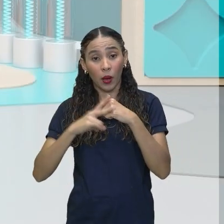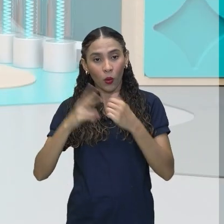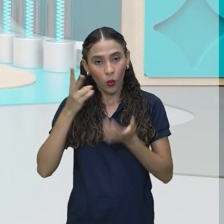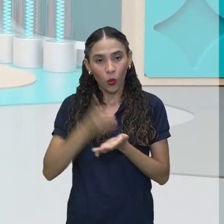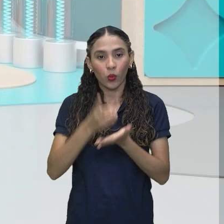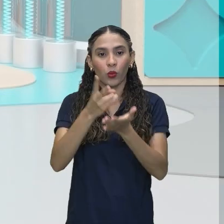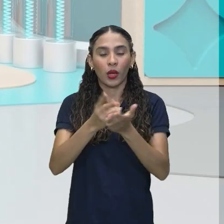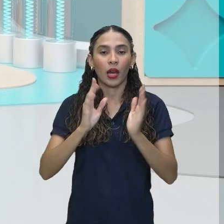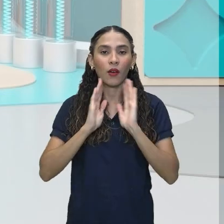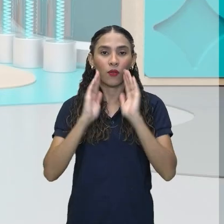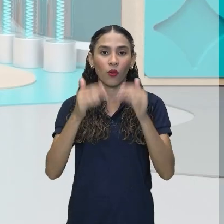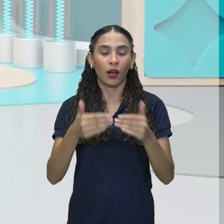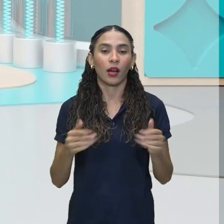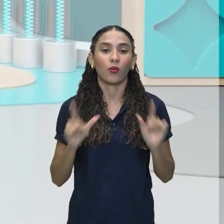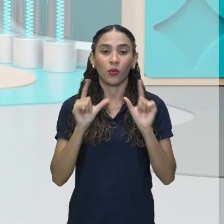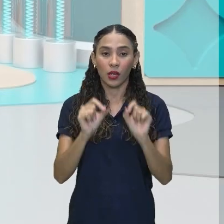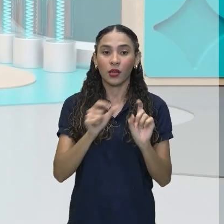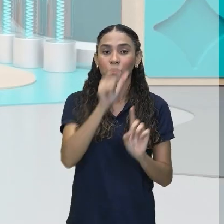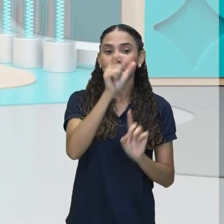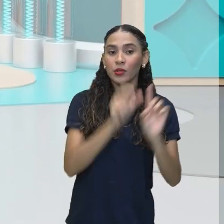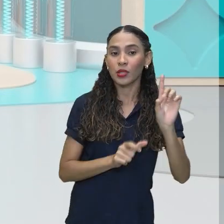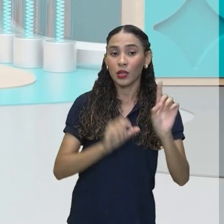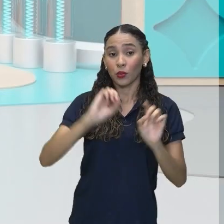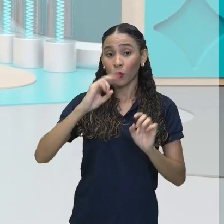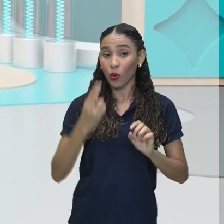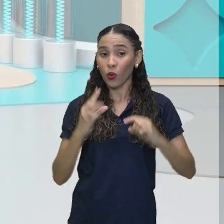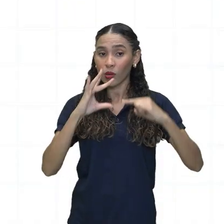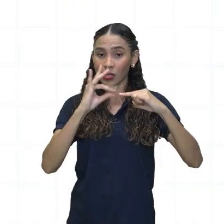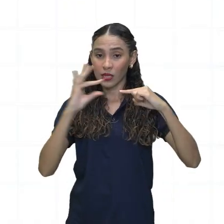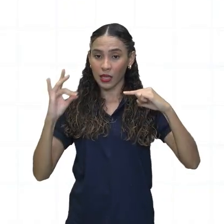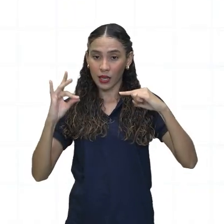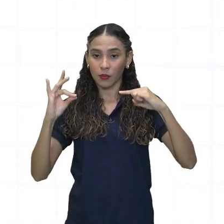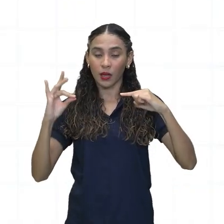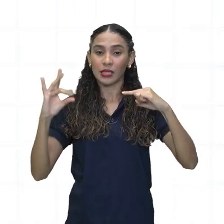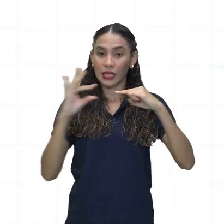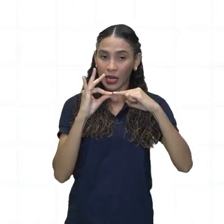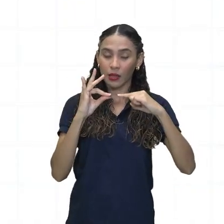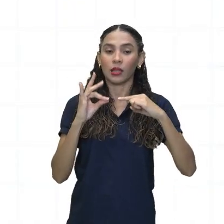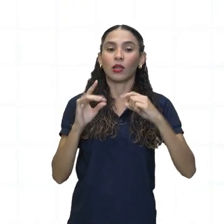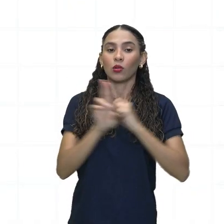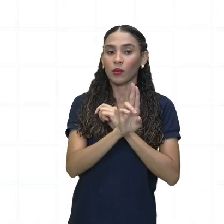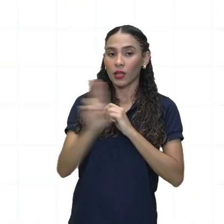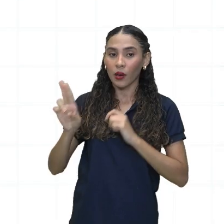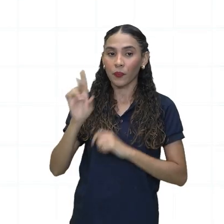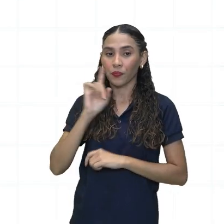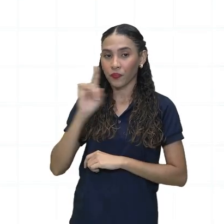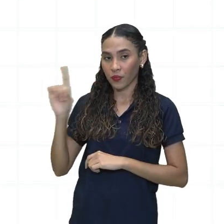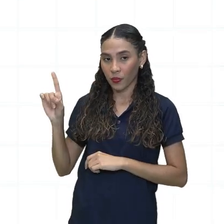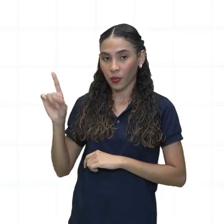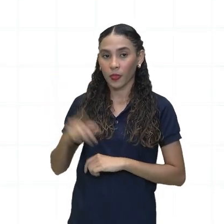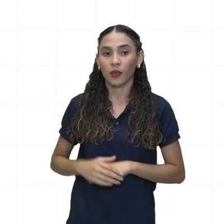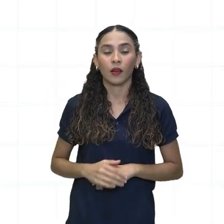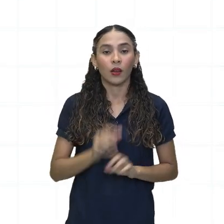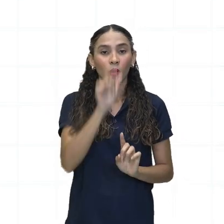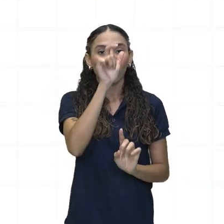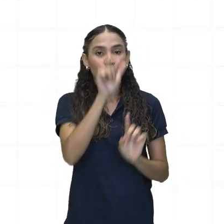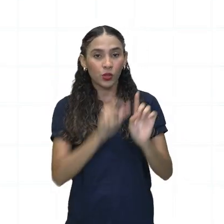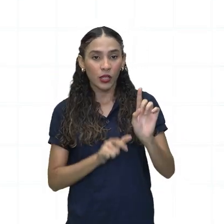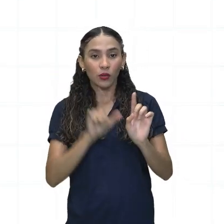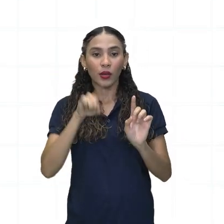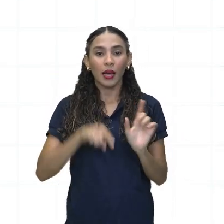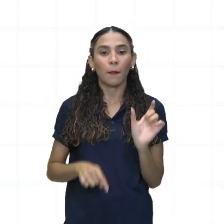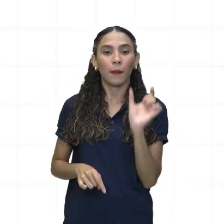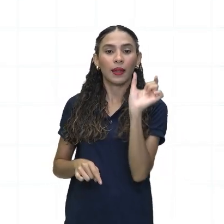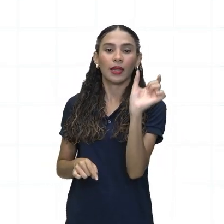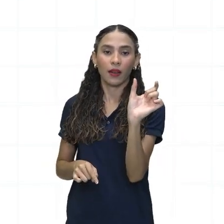agora focalizar no sujeito ou sintagma nominal? Vamos lá, então. O sujeito é o termo